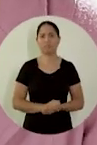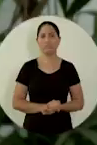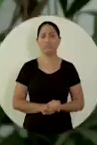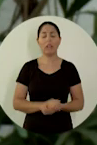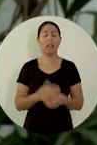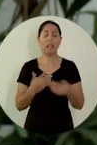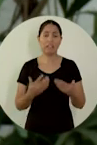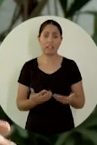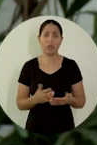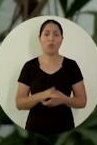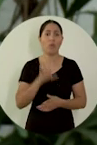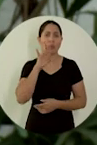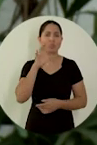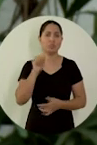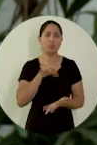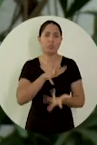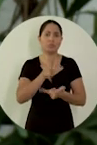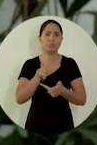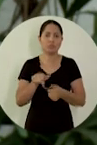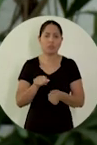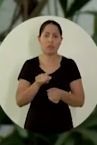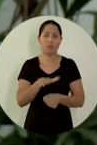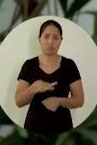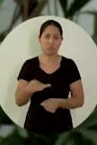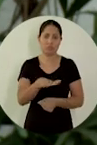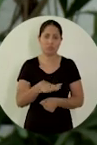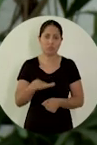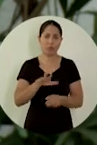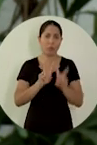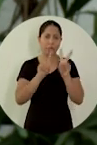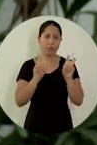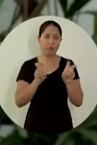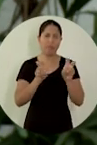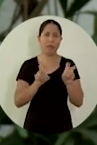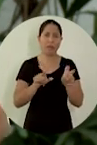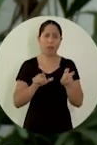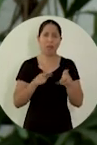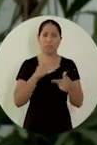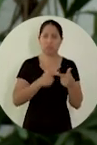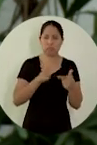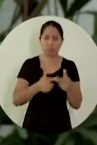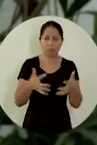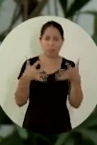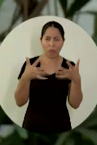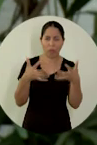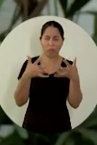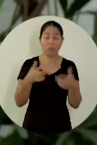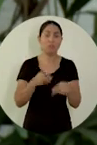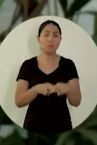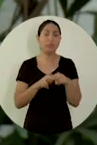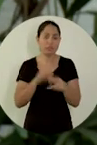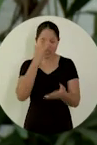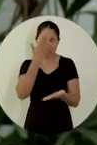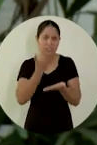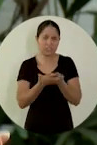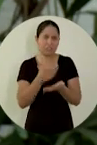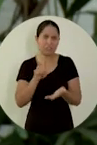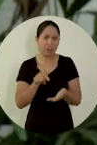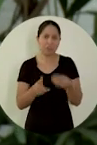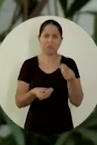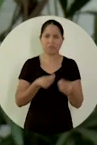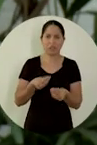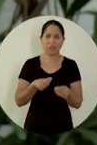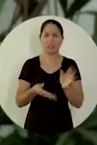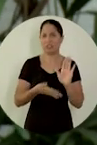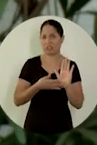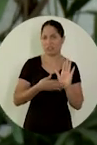responsabilização. Neste Dia Mundial do Meio Ambiente, o tema do ano é poluição do ar. Por que a senhora acredita que foi este o tema que